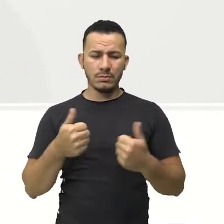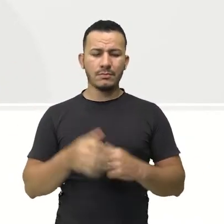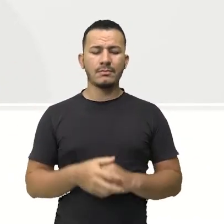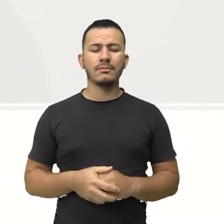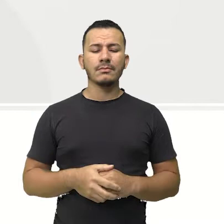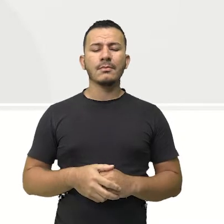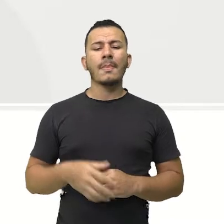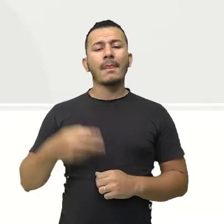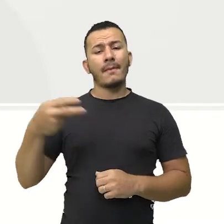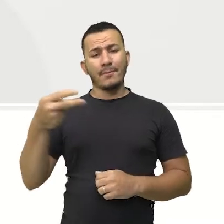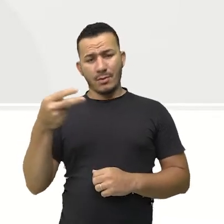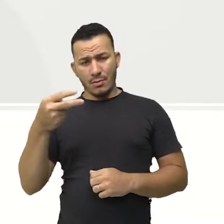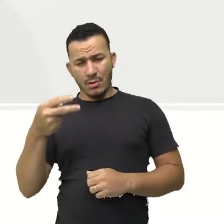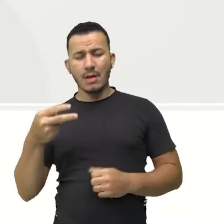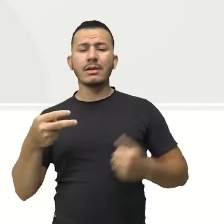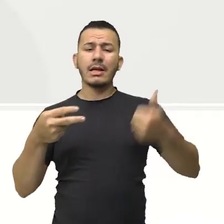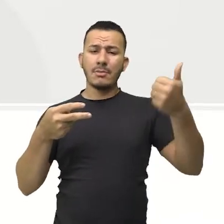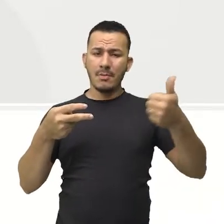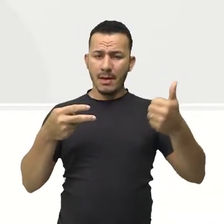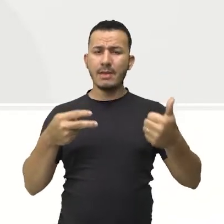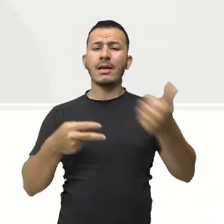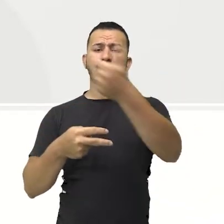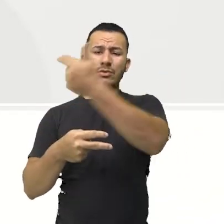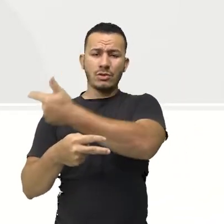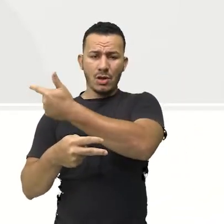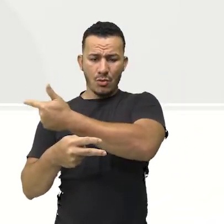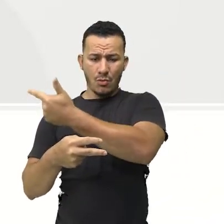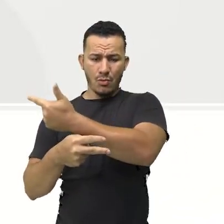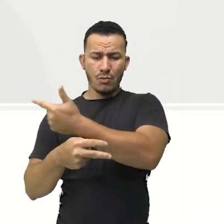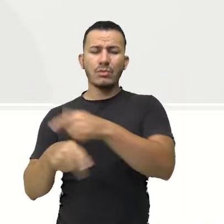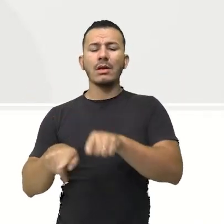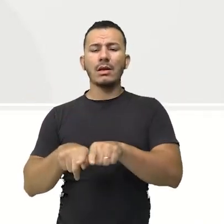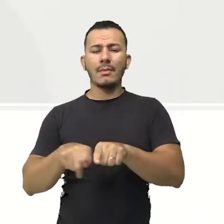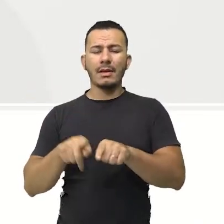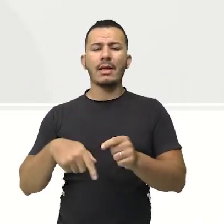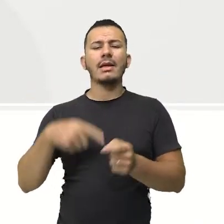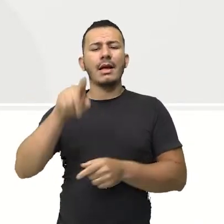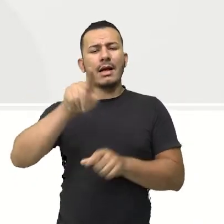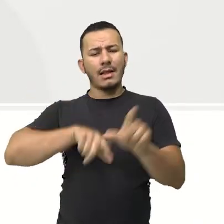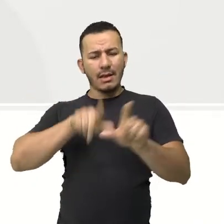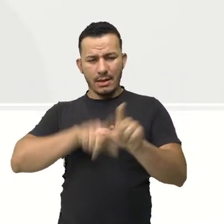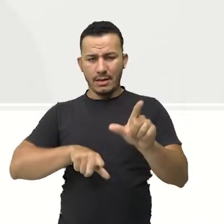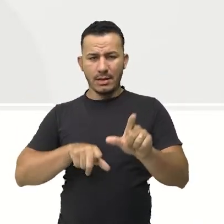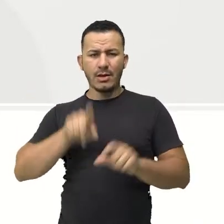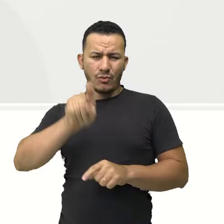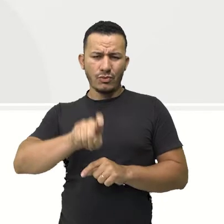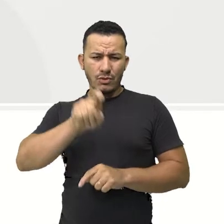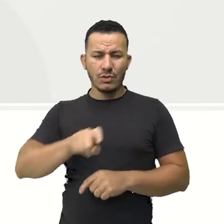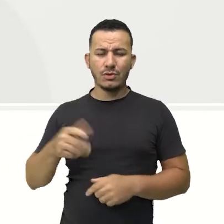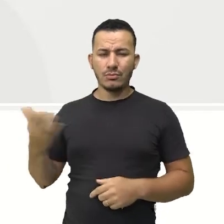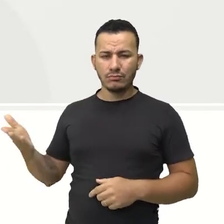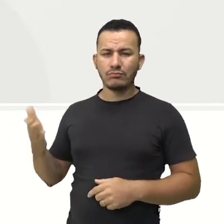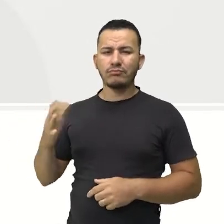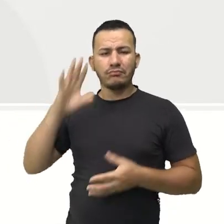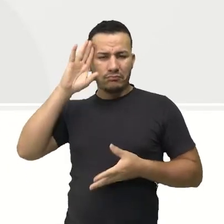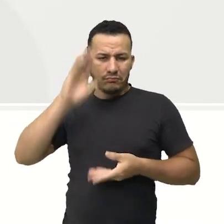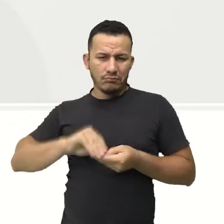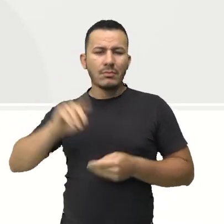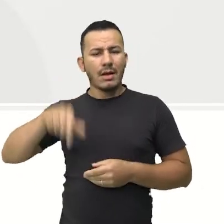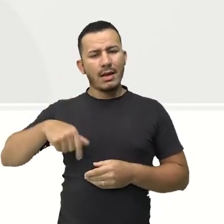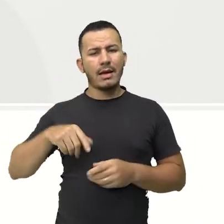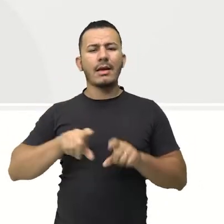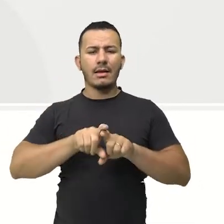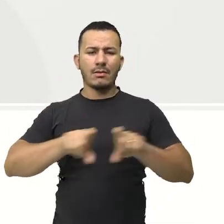Tem igualdade, tem primeiro membro, tem o segundo membro e tem a incógnita, certo? Então é uma equação, nós estamos diante de uma equação.